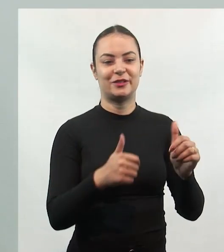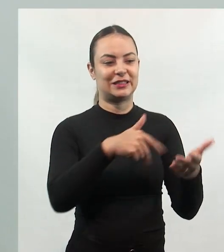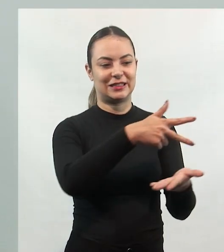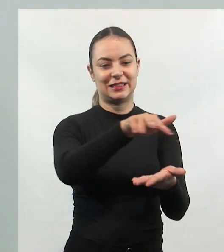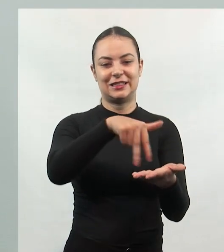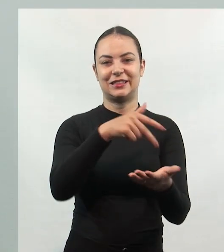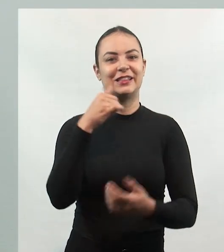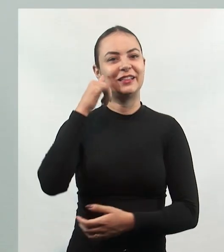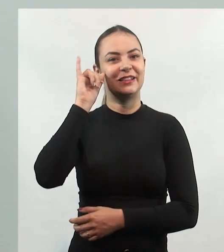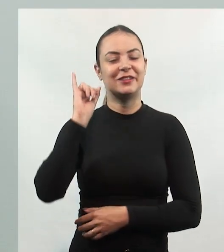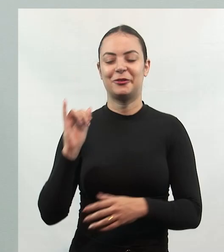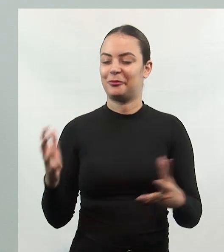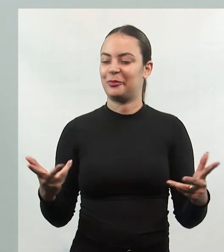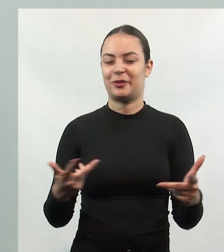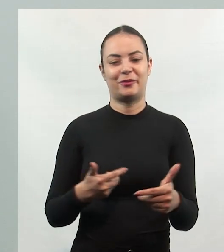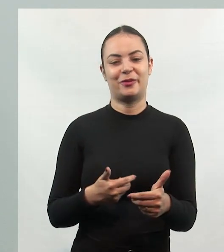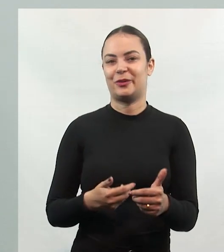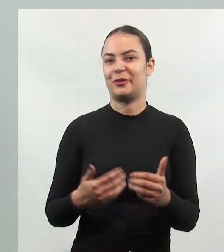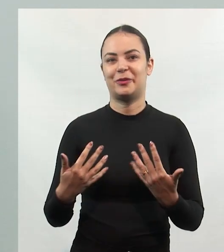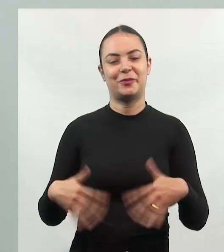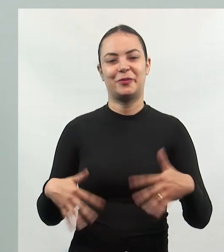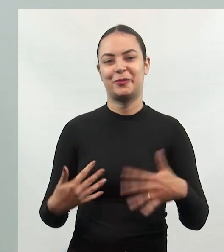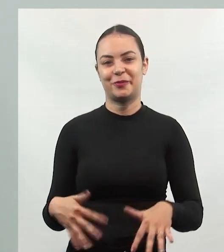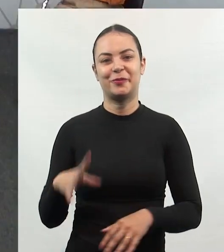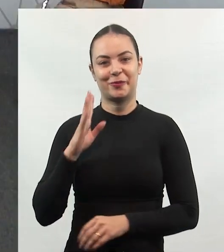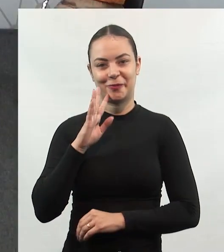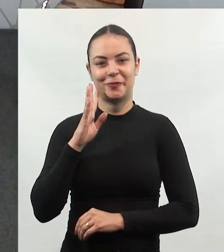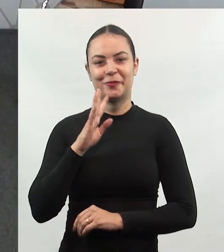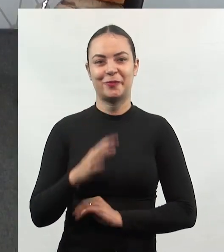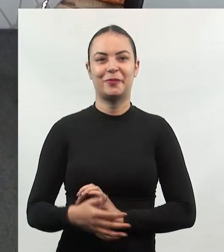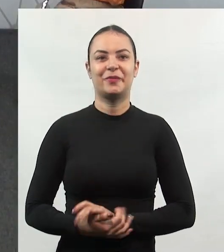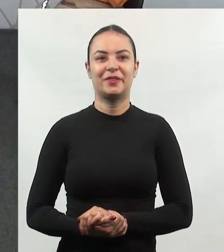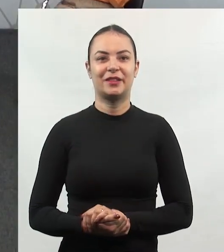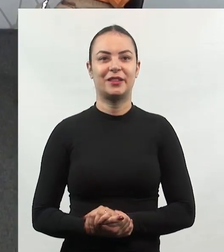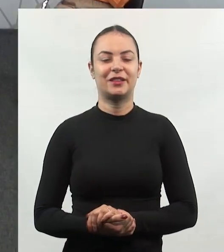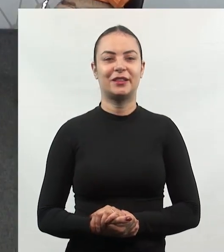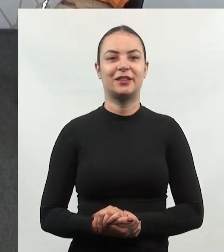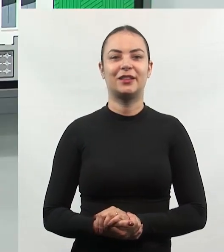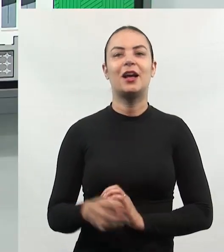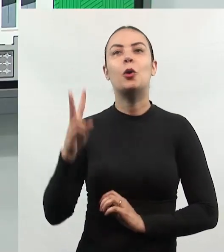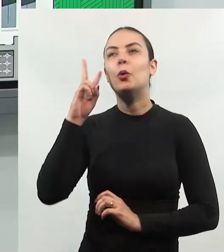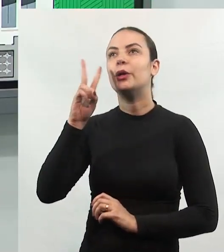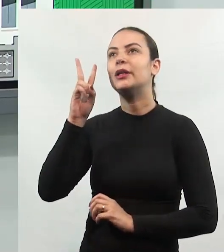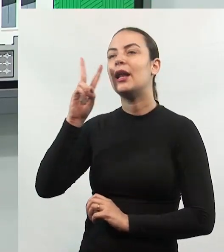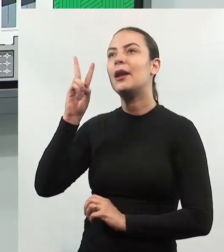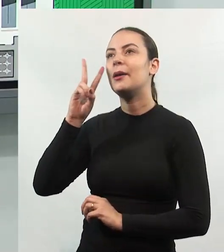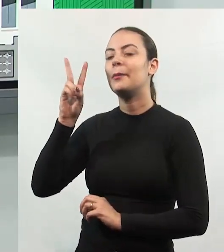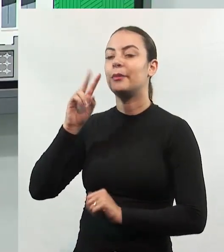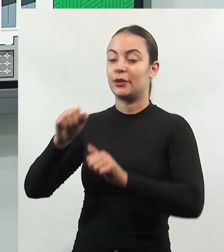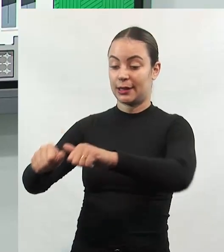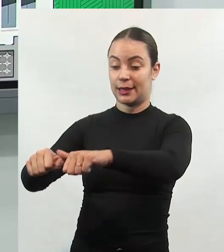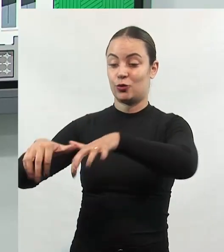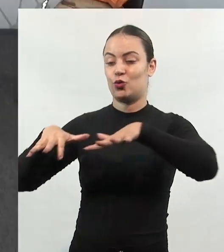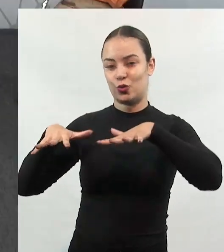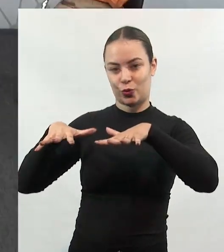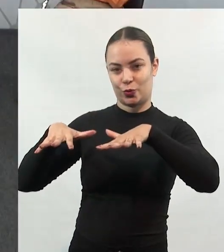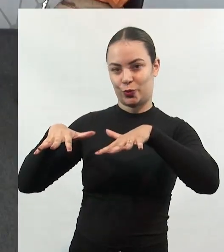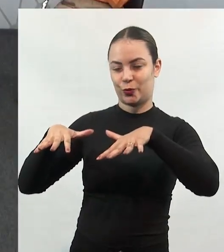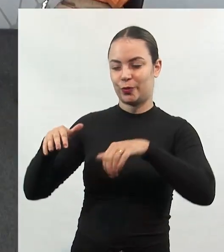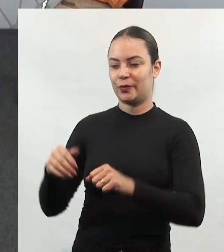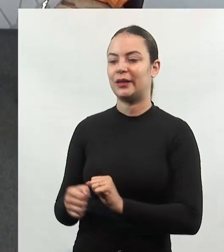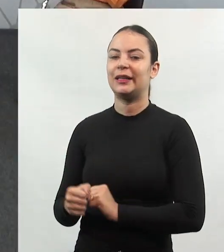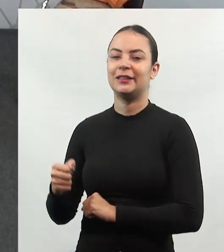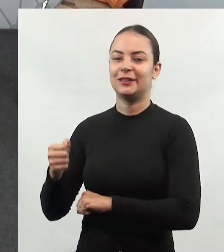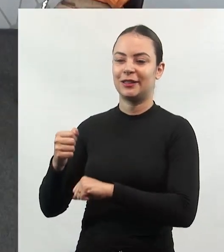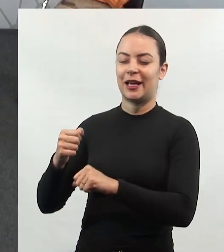hoje também. Ah, sim. Né? Ela é A servidora, Miquéia. a Miquéia Miquéia. também, A cantava Miquéia super também. bem. Edileide, alguma coisa